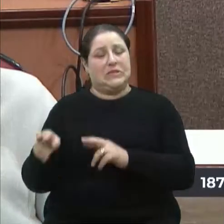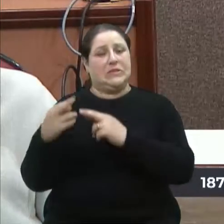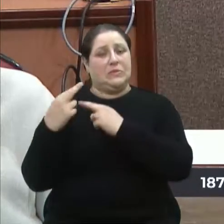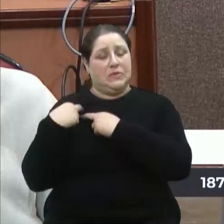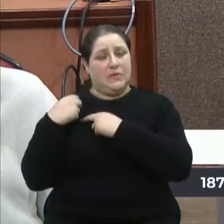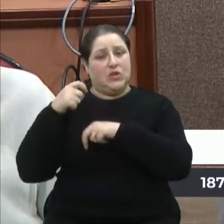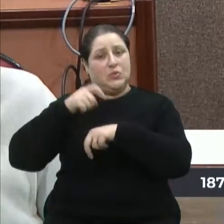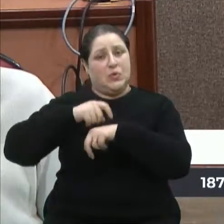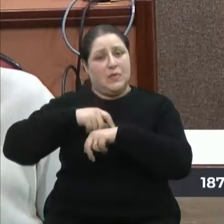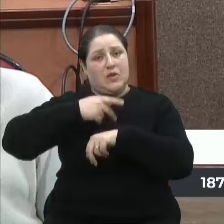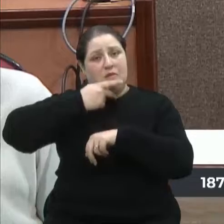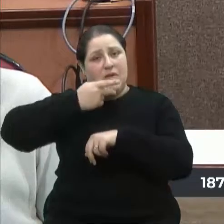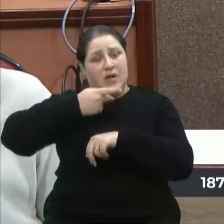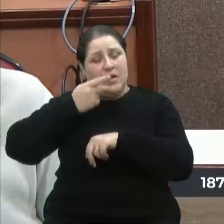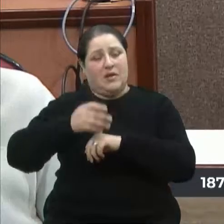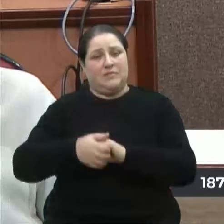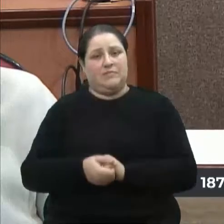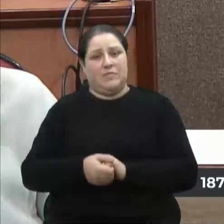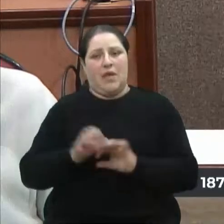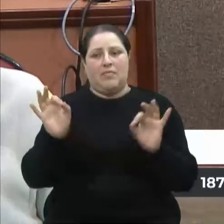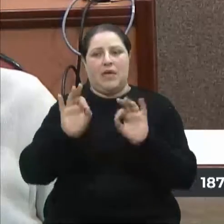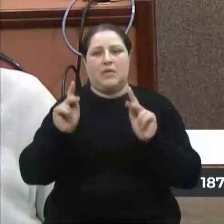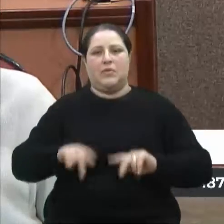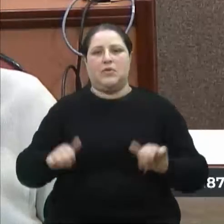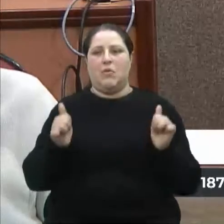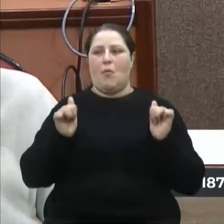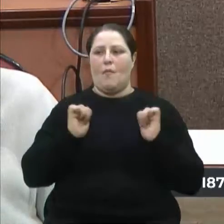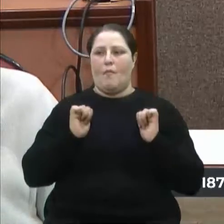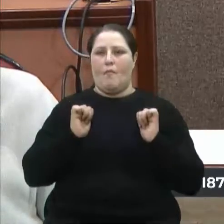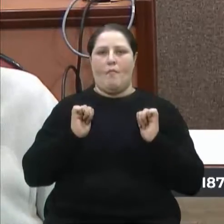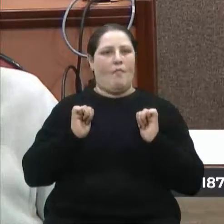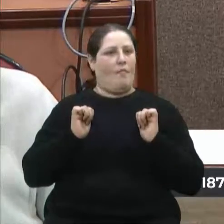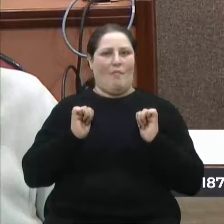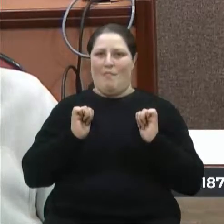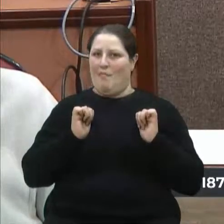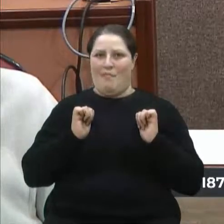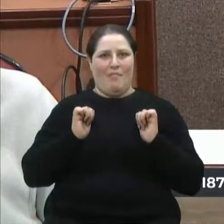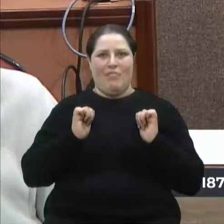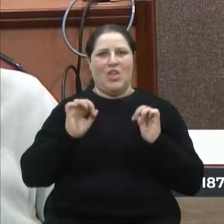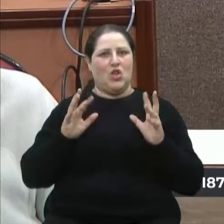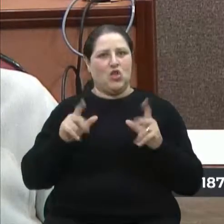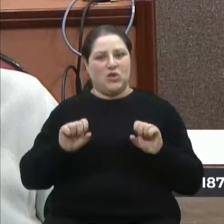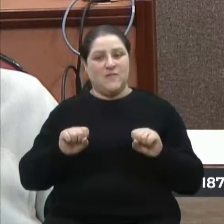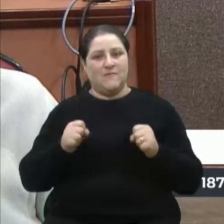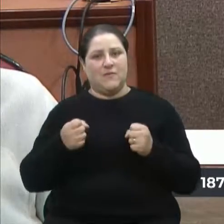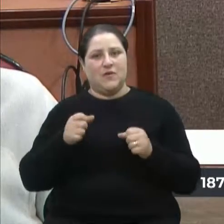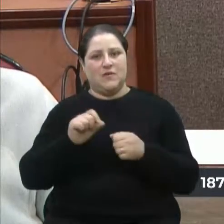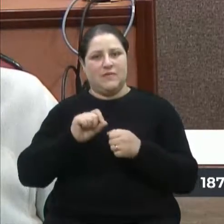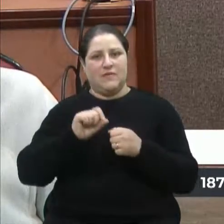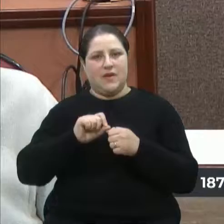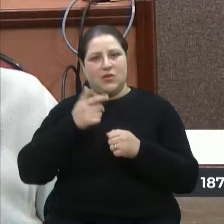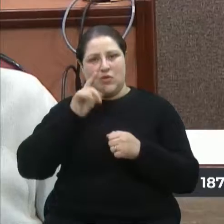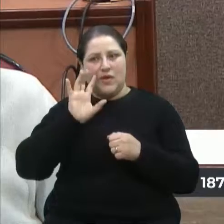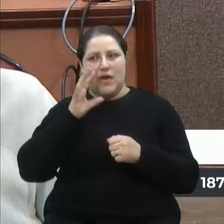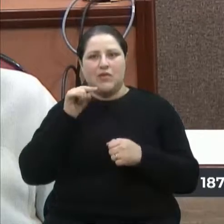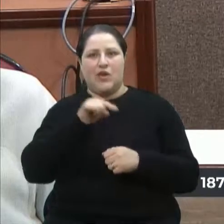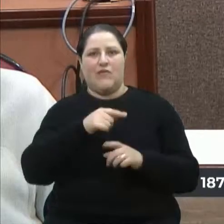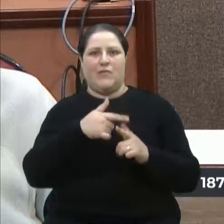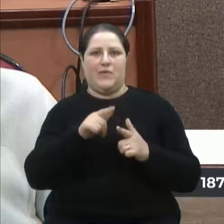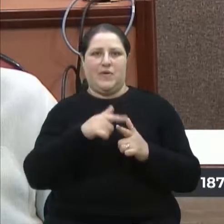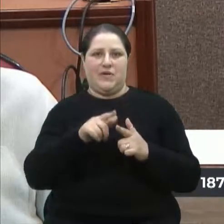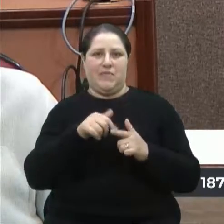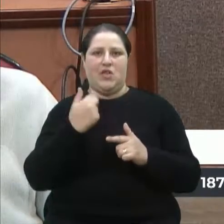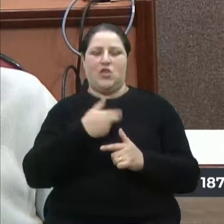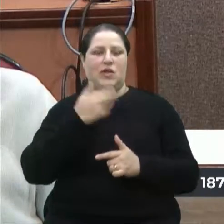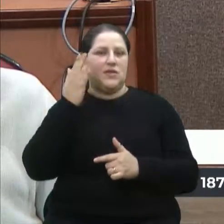dizer, ninguém está parado, todos os esforços estão sendo feitos para a solução desses problemas. Nós sabemos